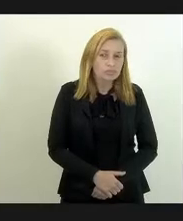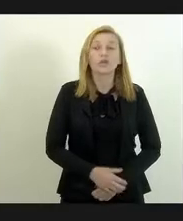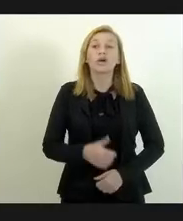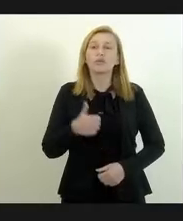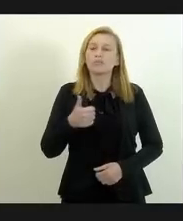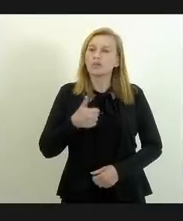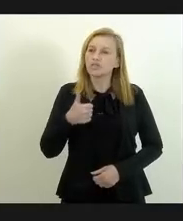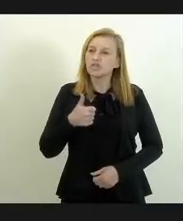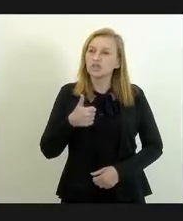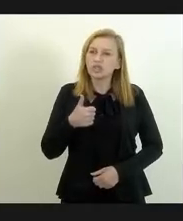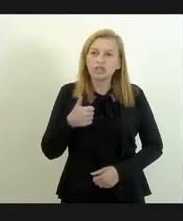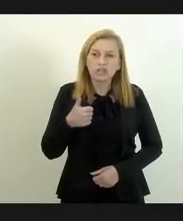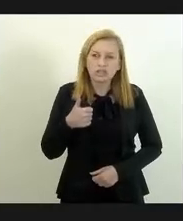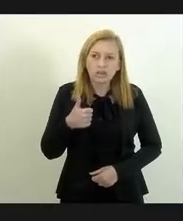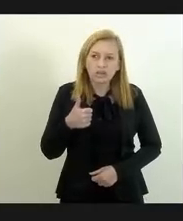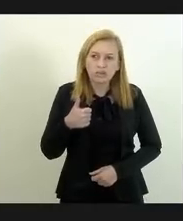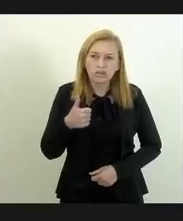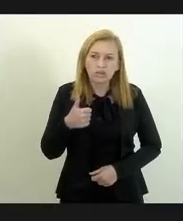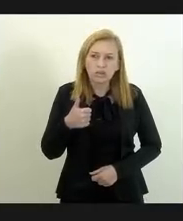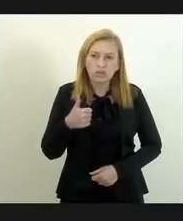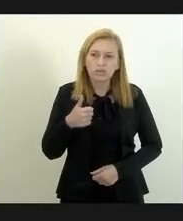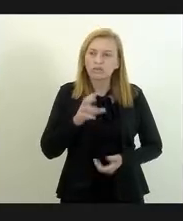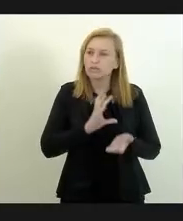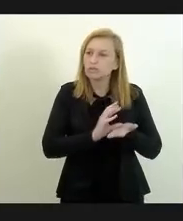cumprimento da pauta.